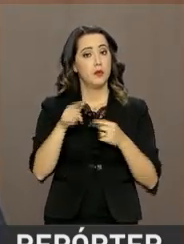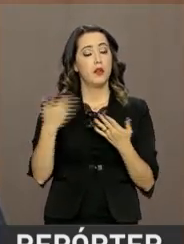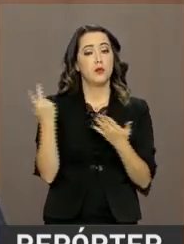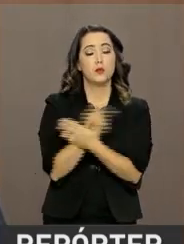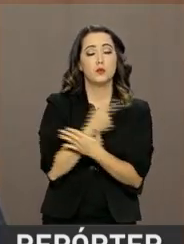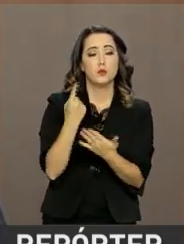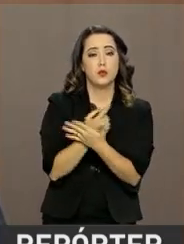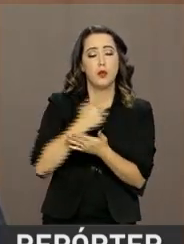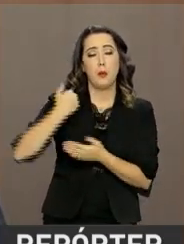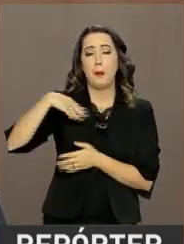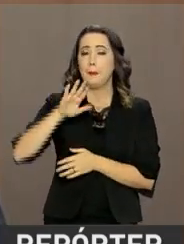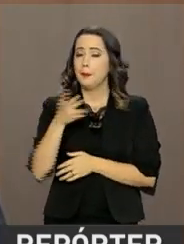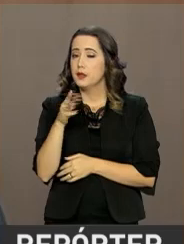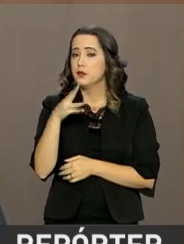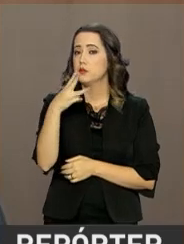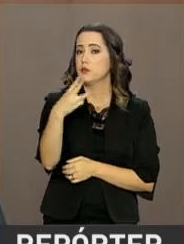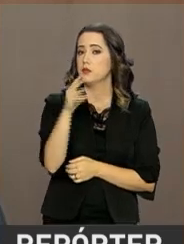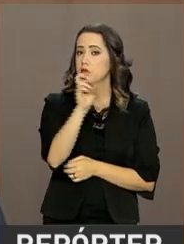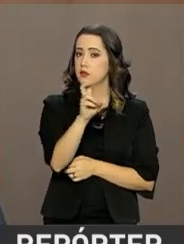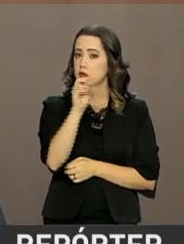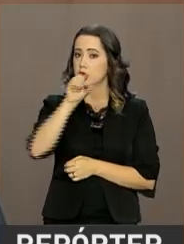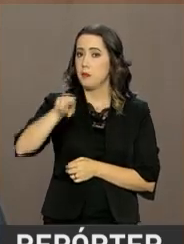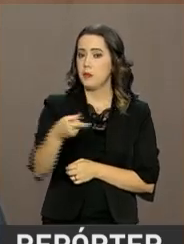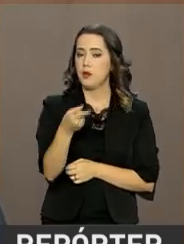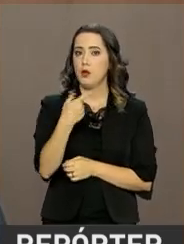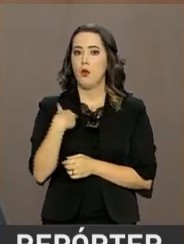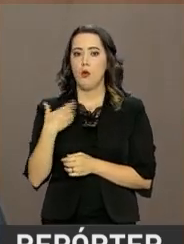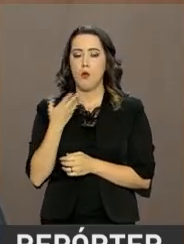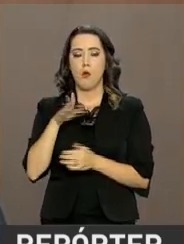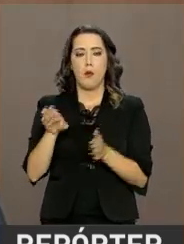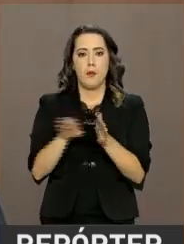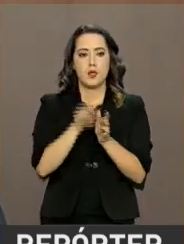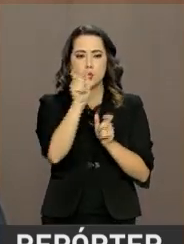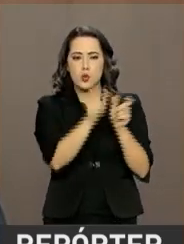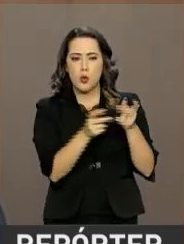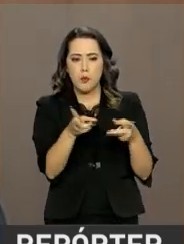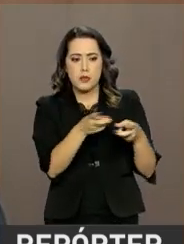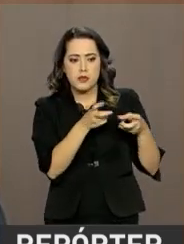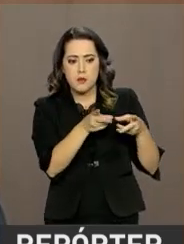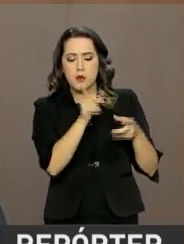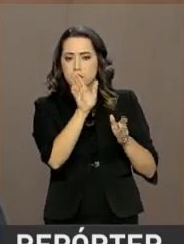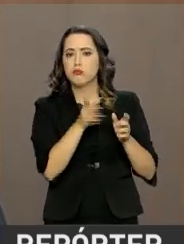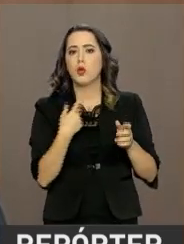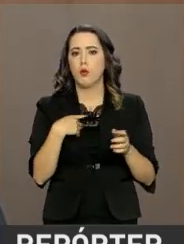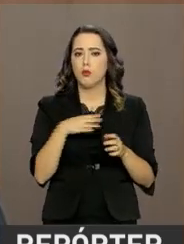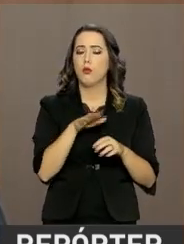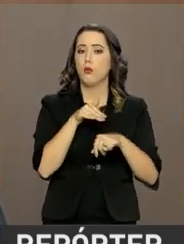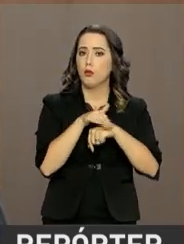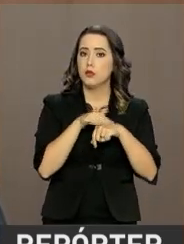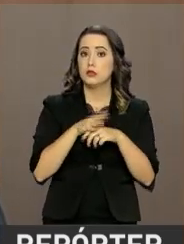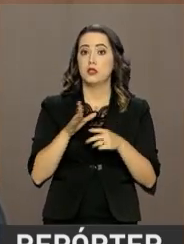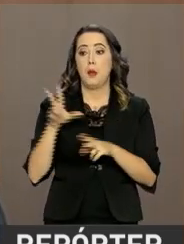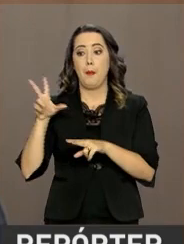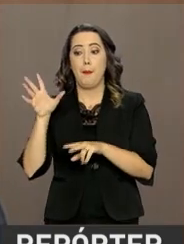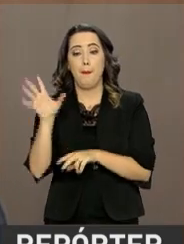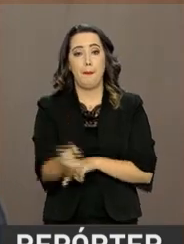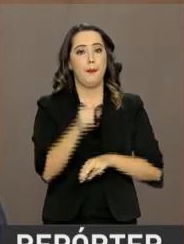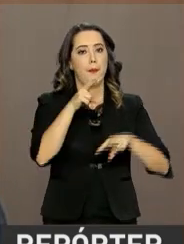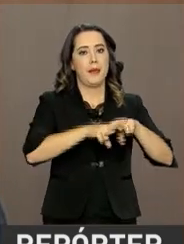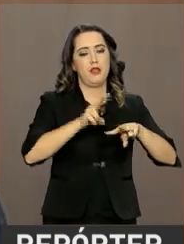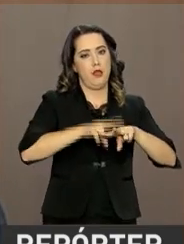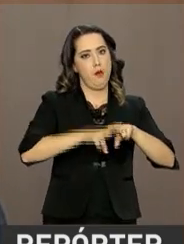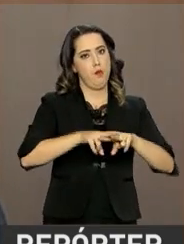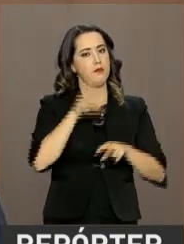aproximadamente 350 mil abordagens deteve cinco mil pessoas em flagrantes